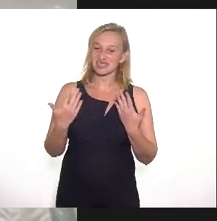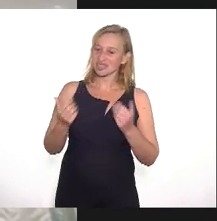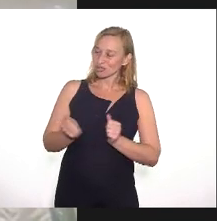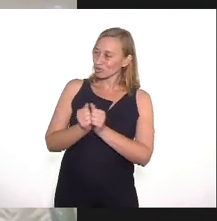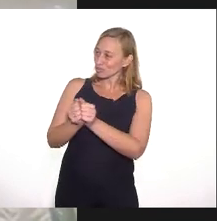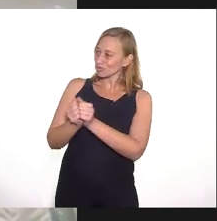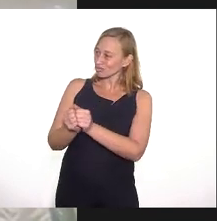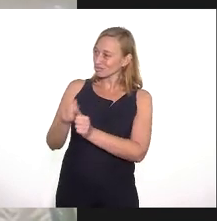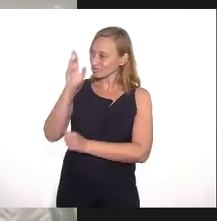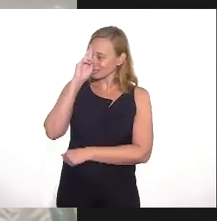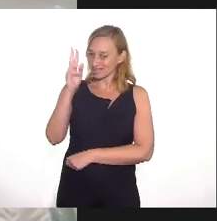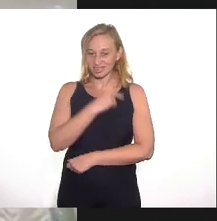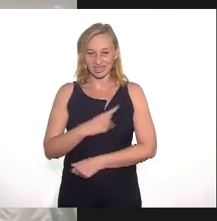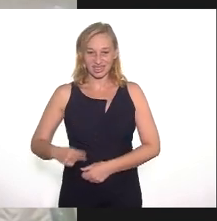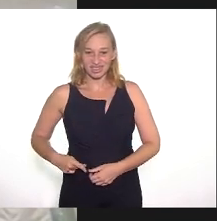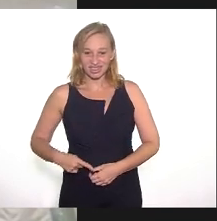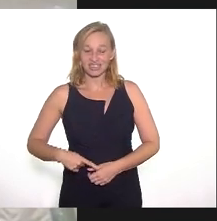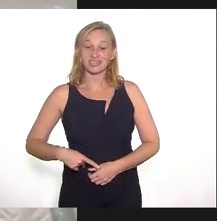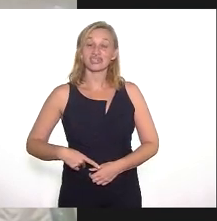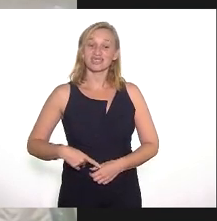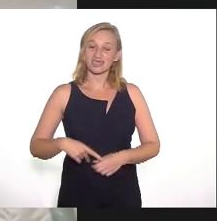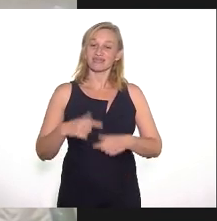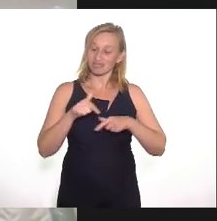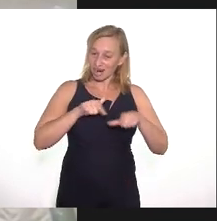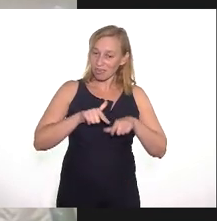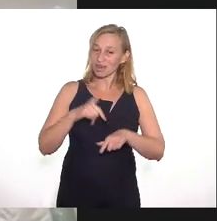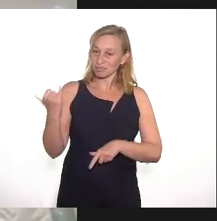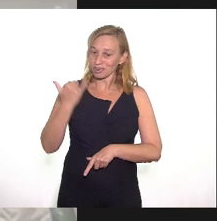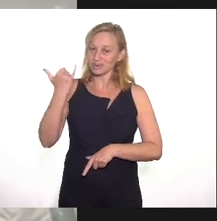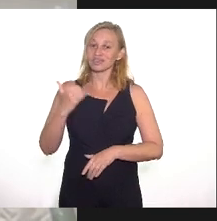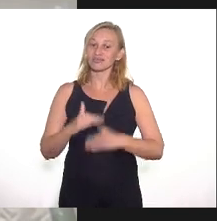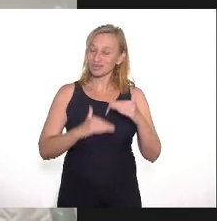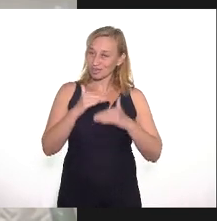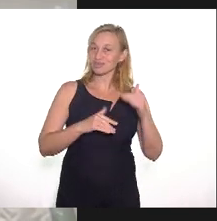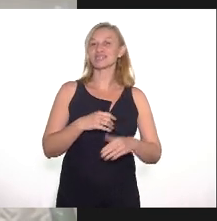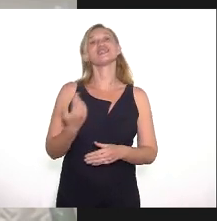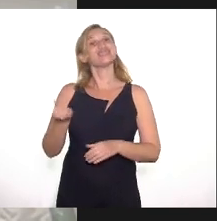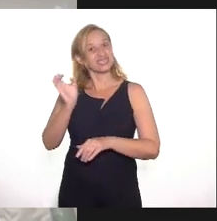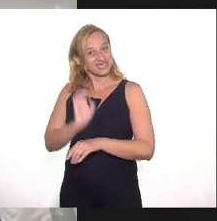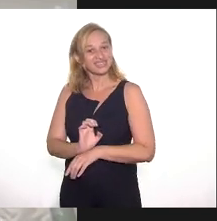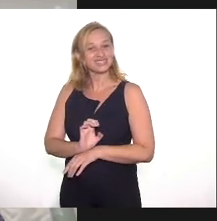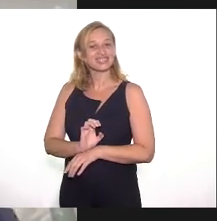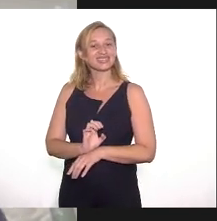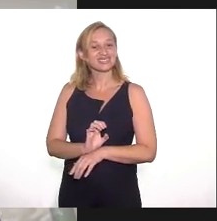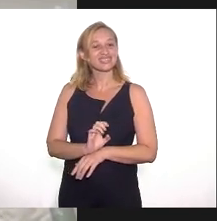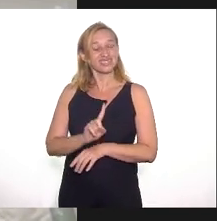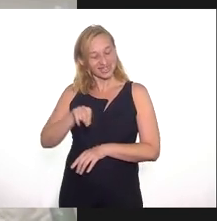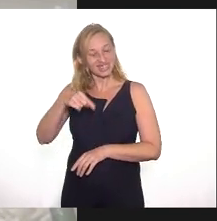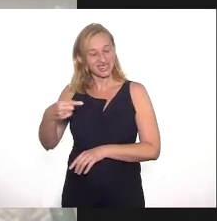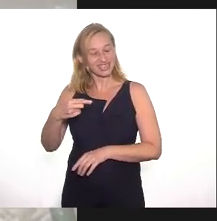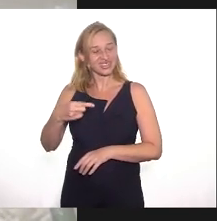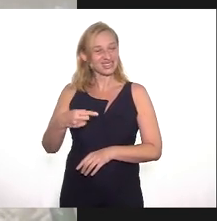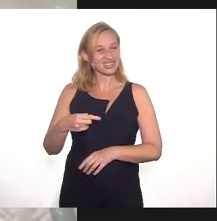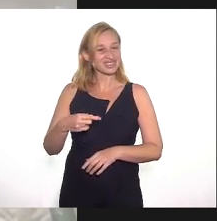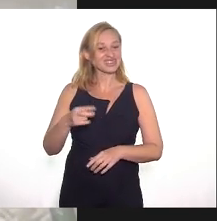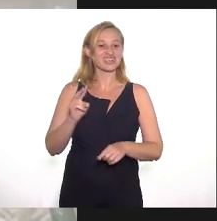Vossa Excelência em causas tão importantes, essas sim, para o desenvolvimento do nosso Estado, como, entre outras, a